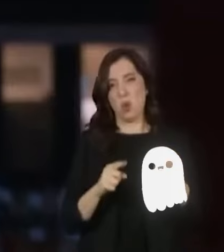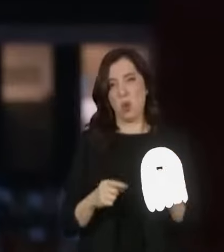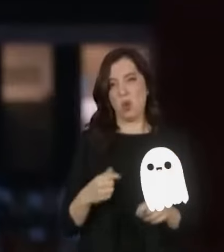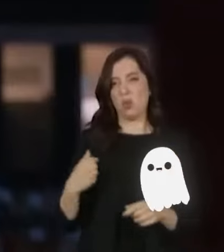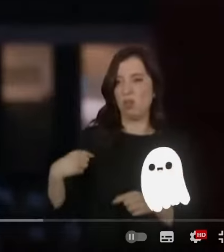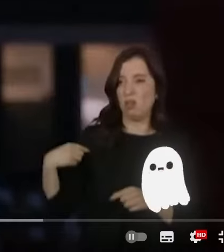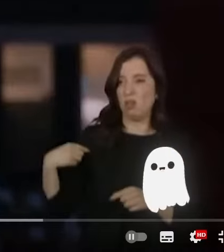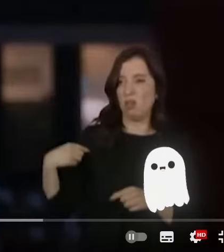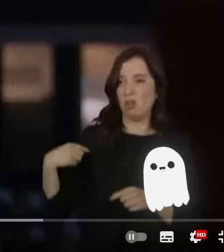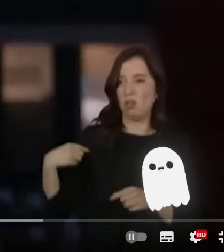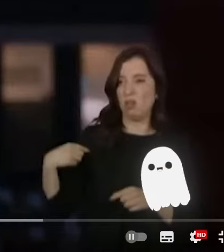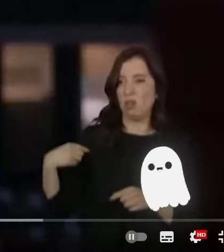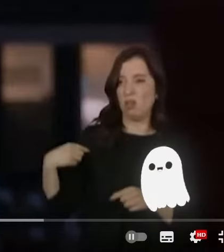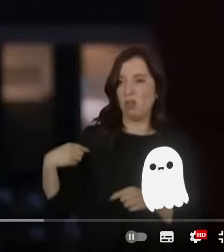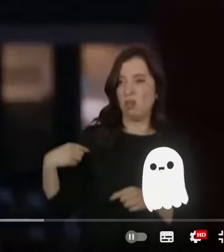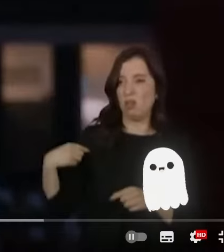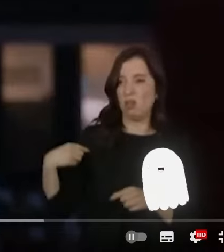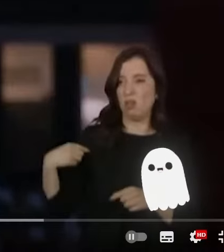você faz parte.